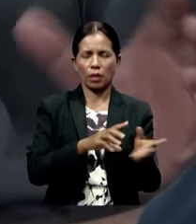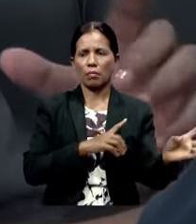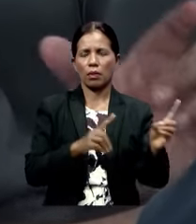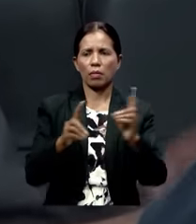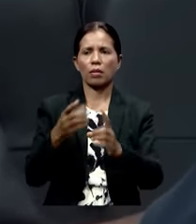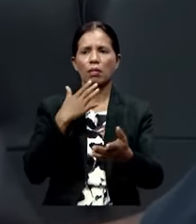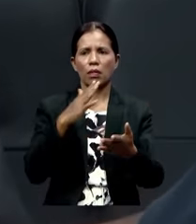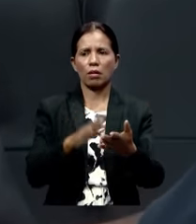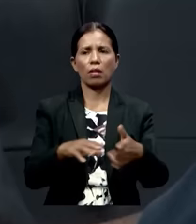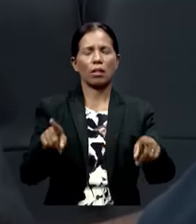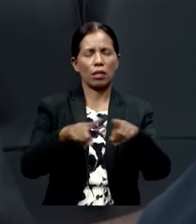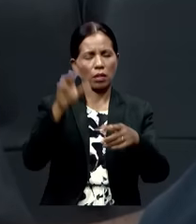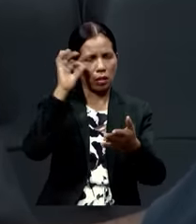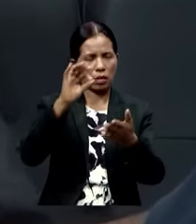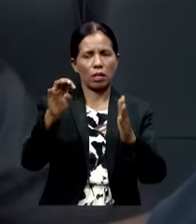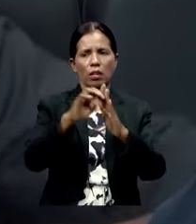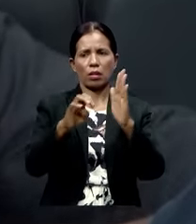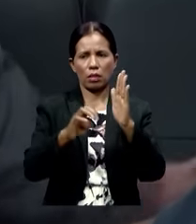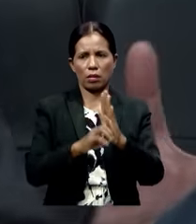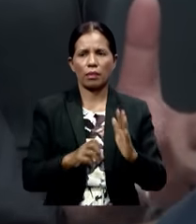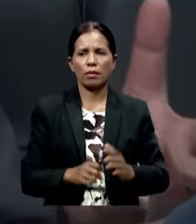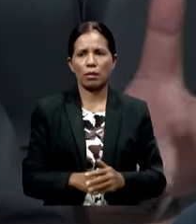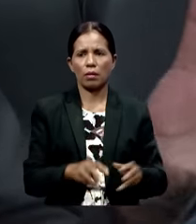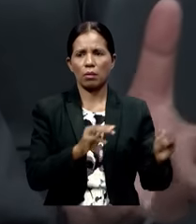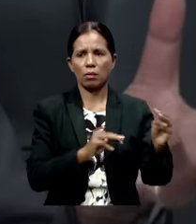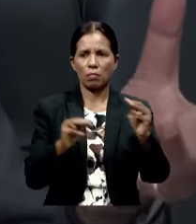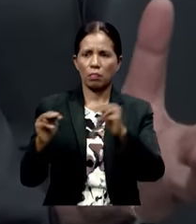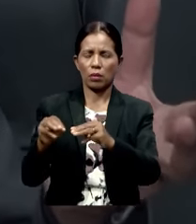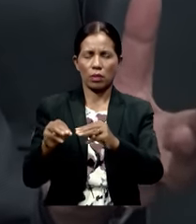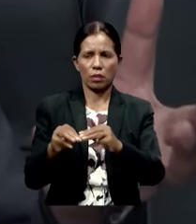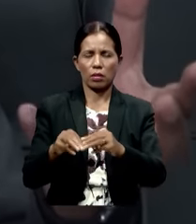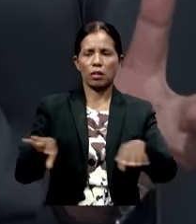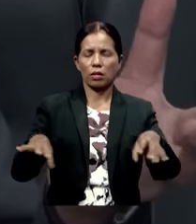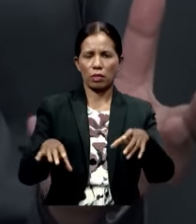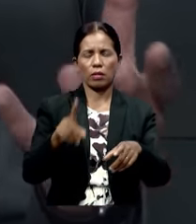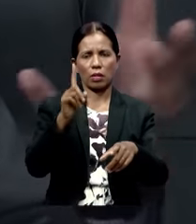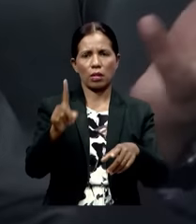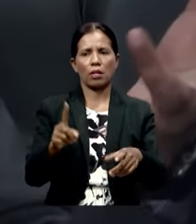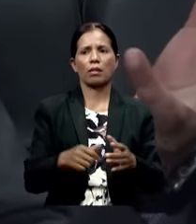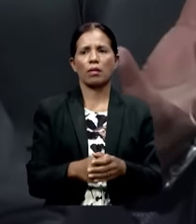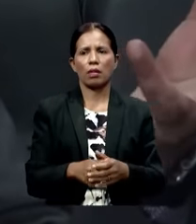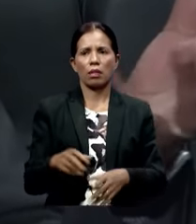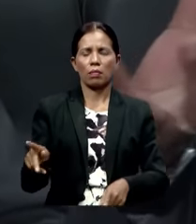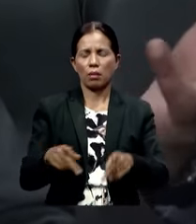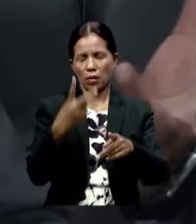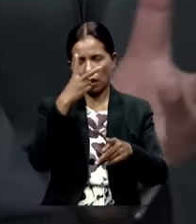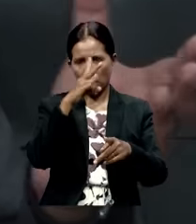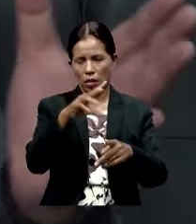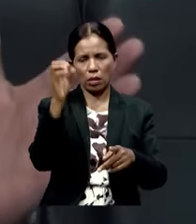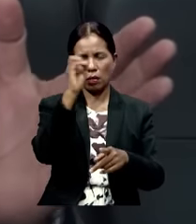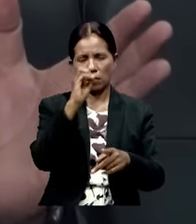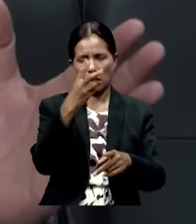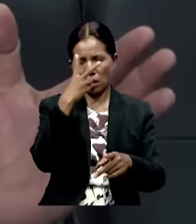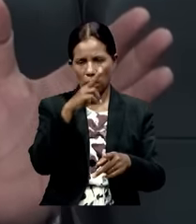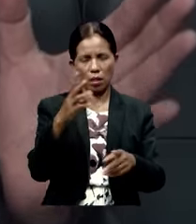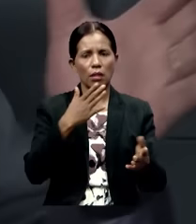dia no dar secretário de Estado. Muda fila fali sistema da nebe ma durante nene public area no observa den ladiak ita